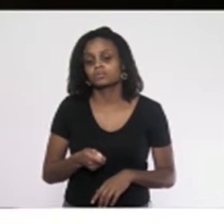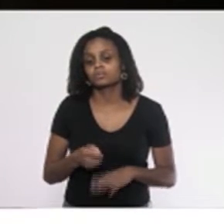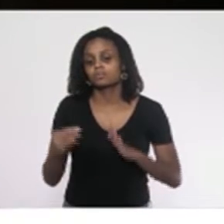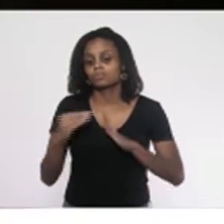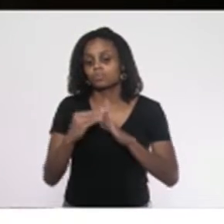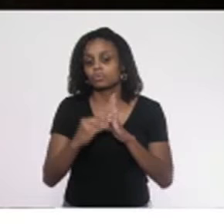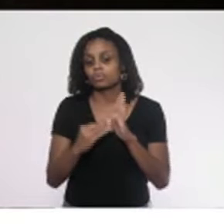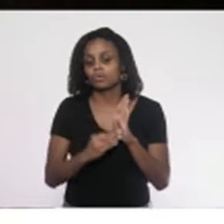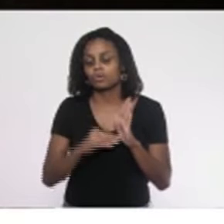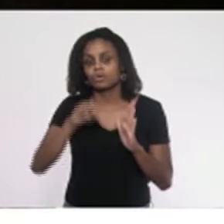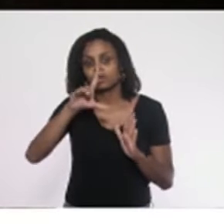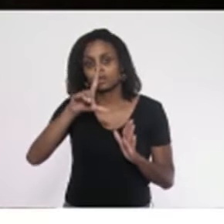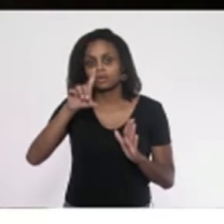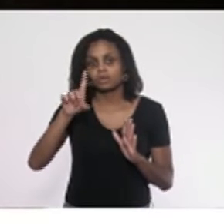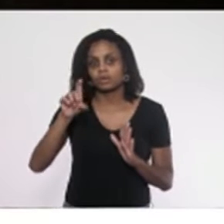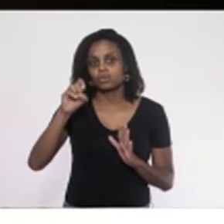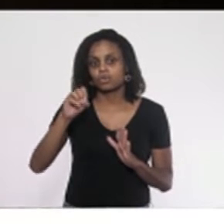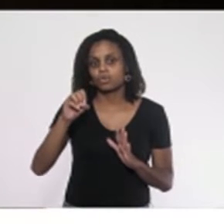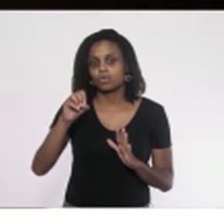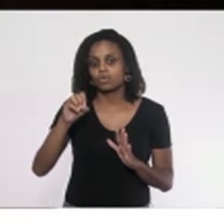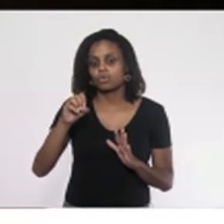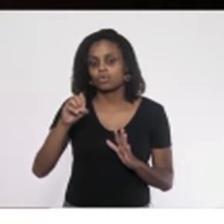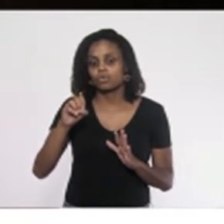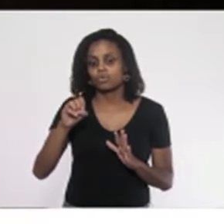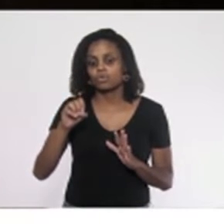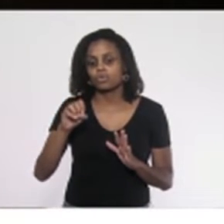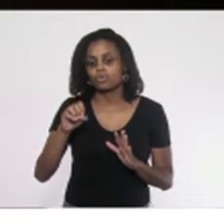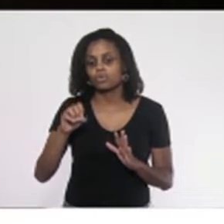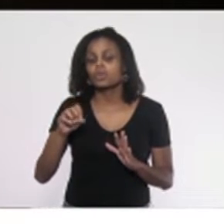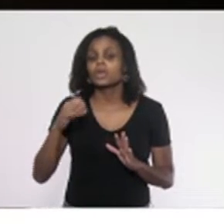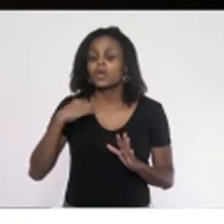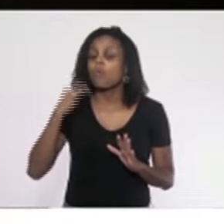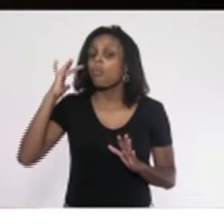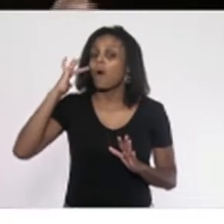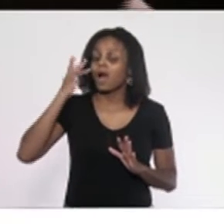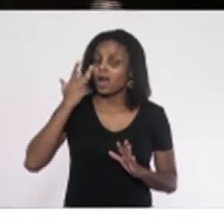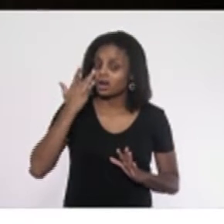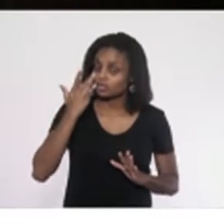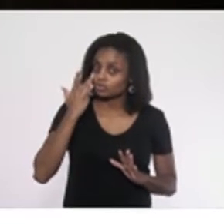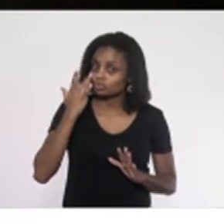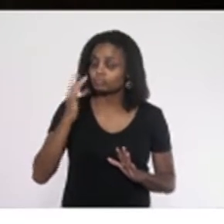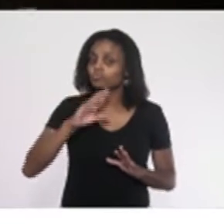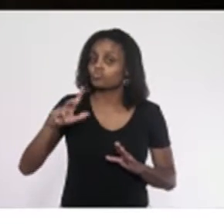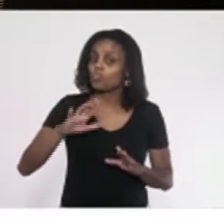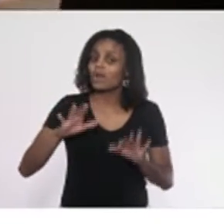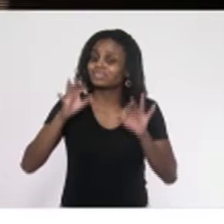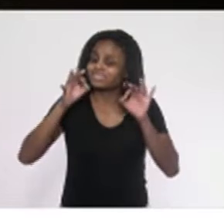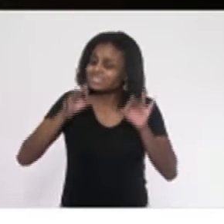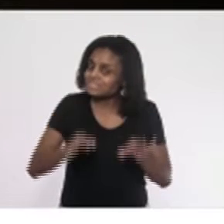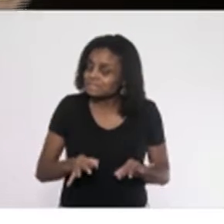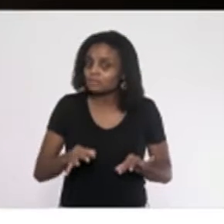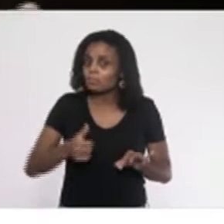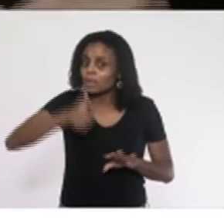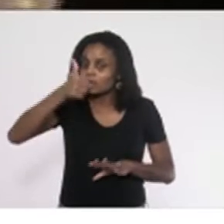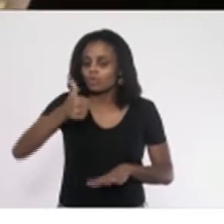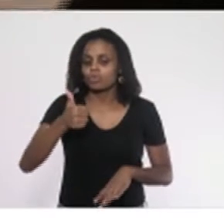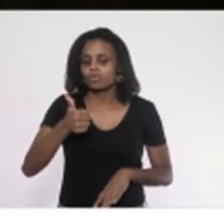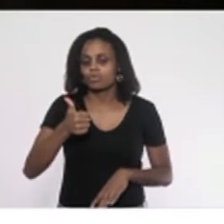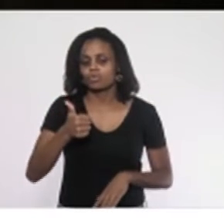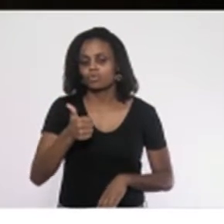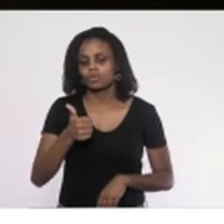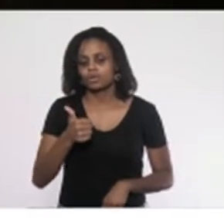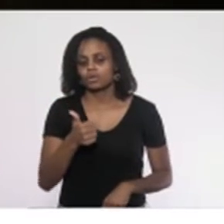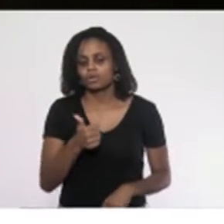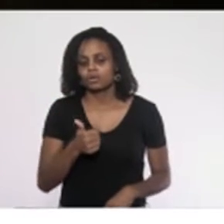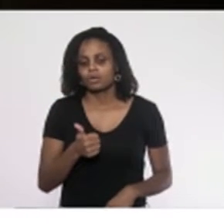colocá-la na própria LDO, não considero, salvo o melhor juízo, o caminho adequado. Por isso, só o ponto da rejeição, a justificativa da rejeição que vai ser